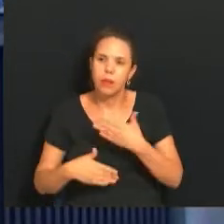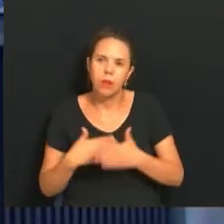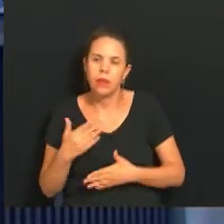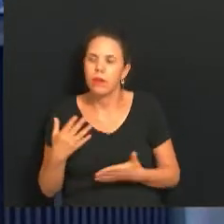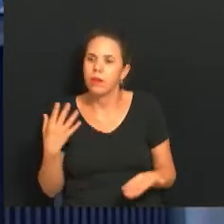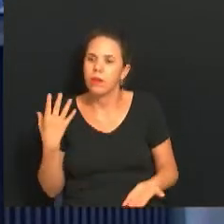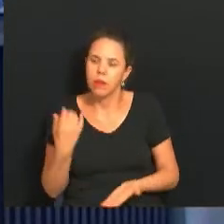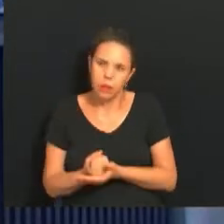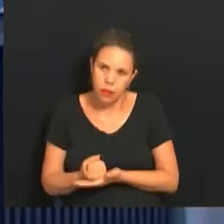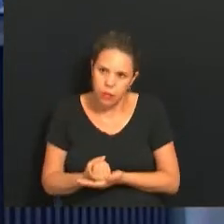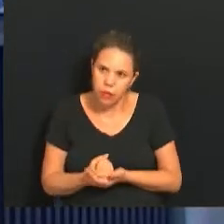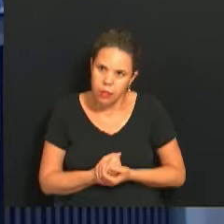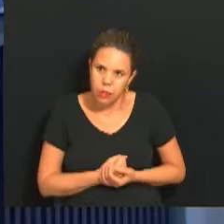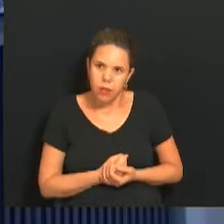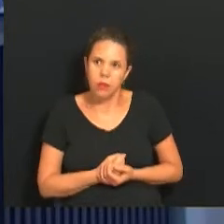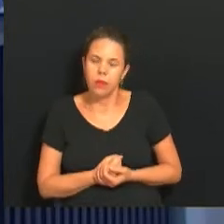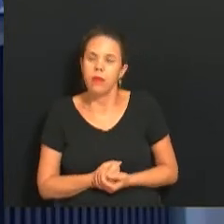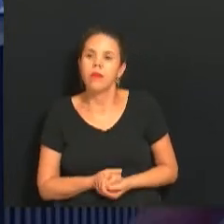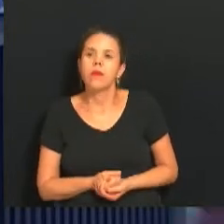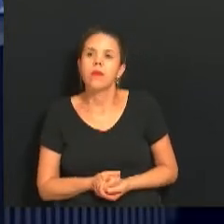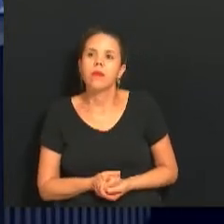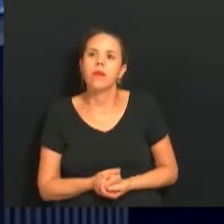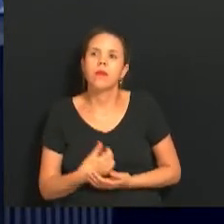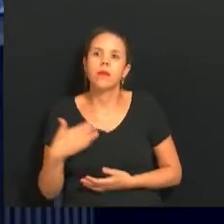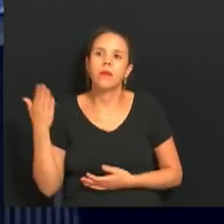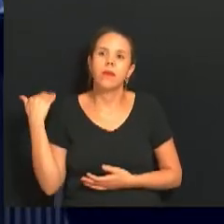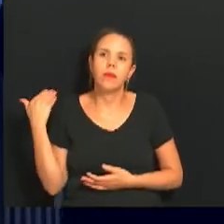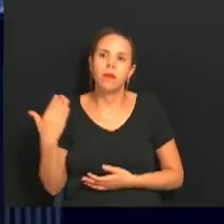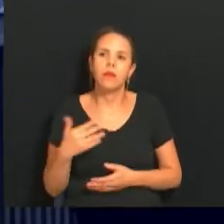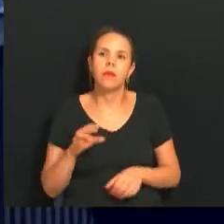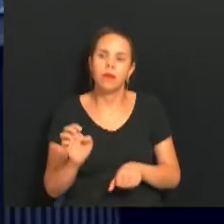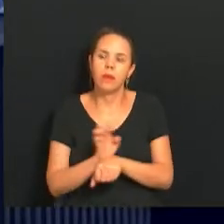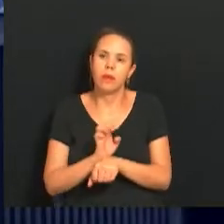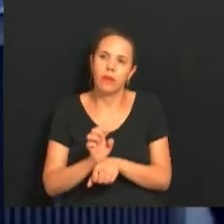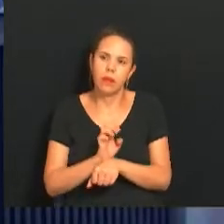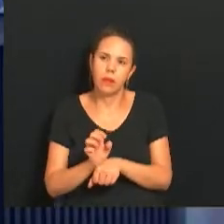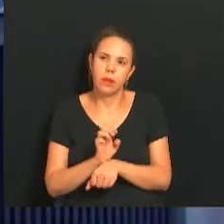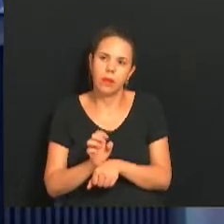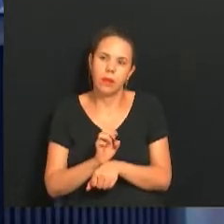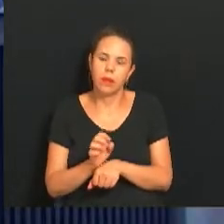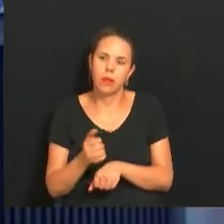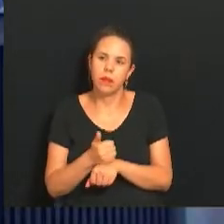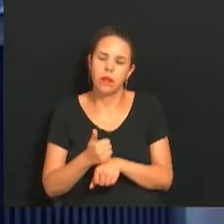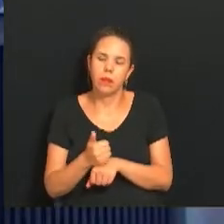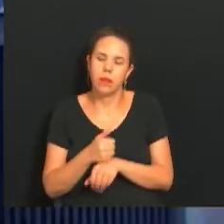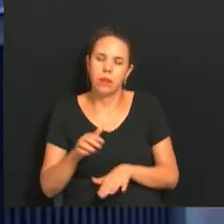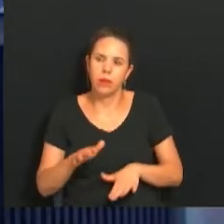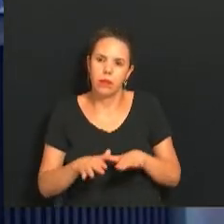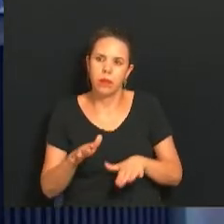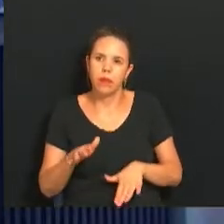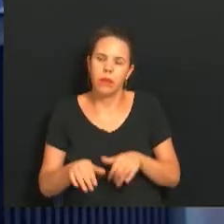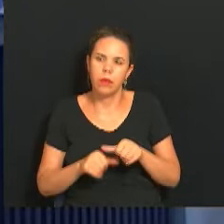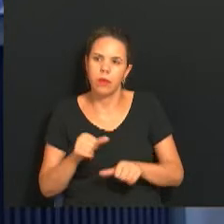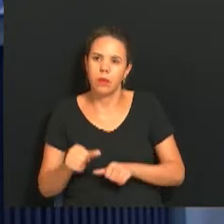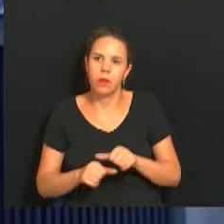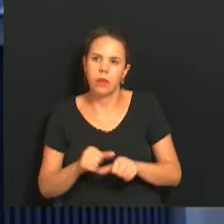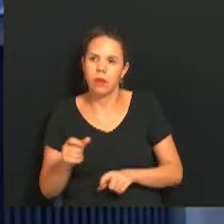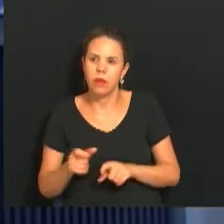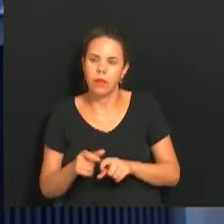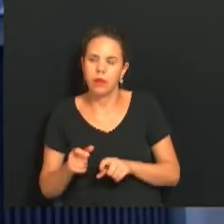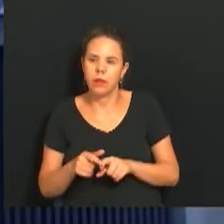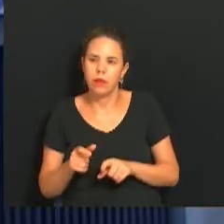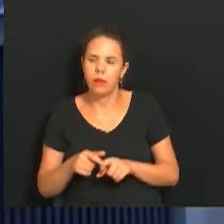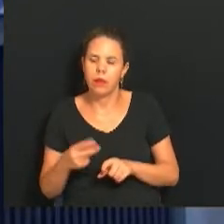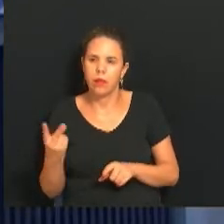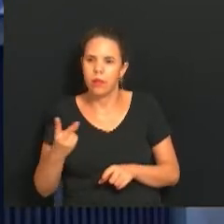credenciamento na época eram estágios em especialidades, mas transformar em residência médica com